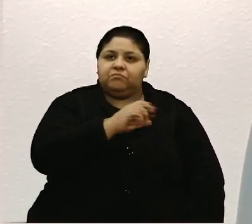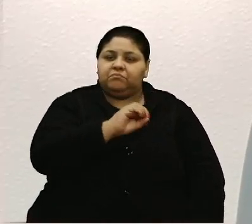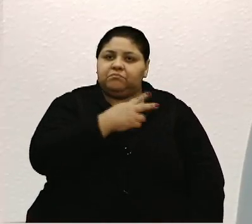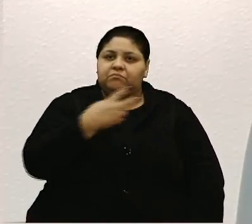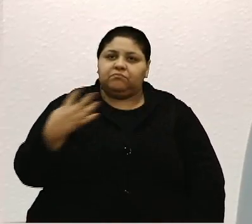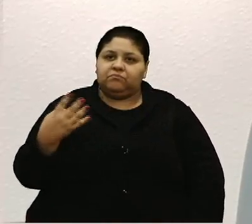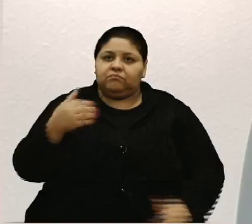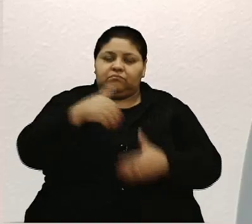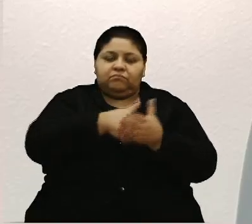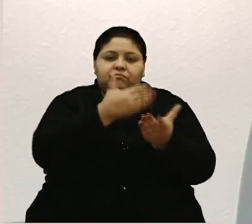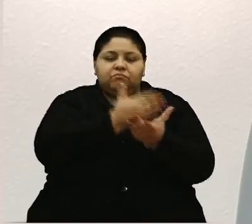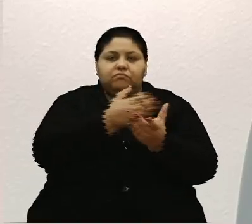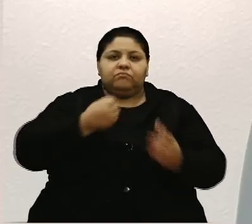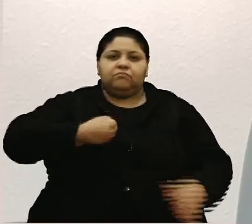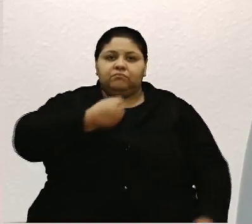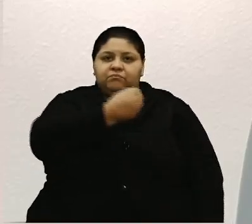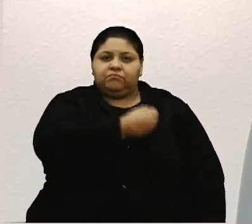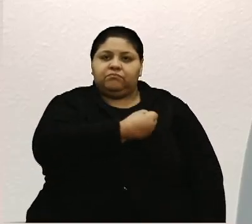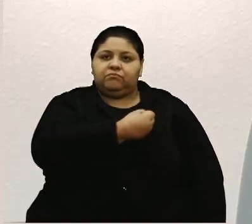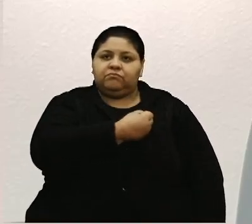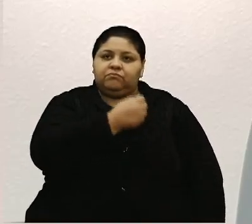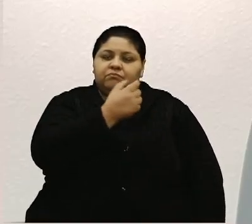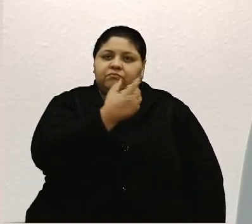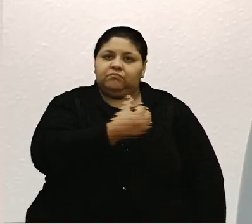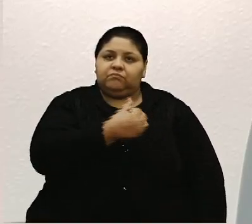45/2024, contido no processo número